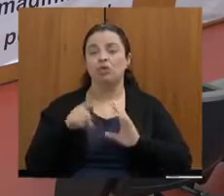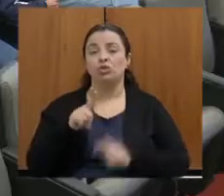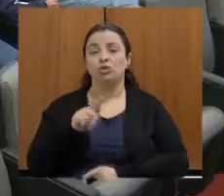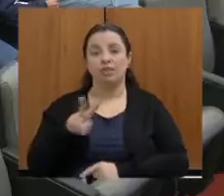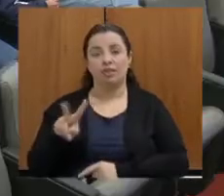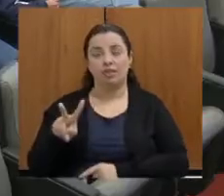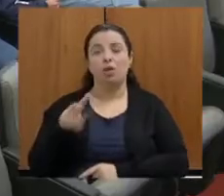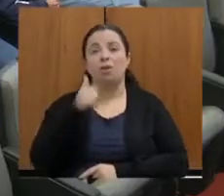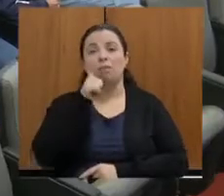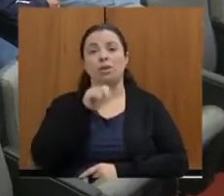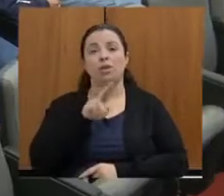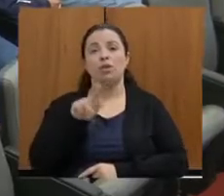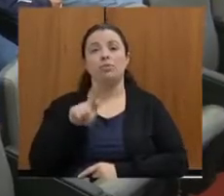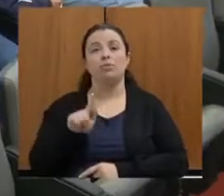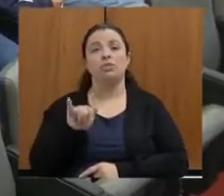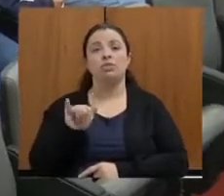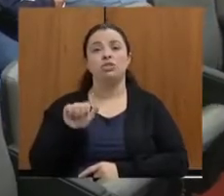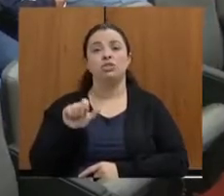Santos em